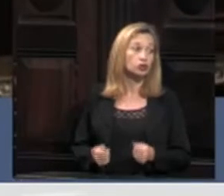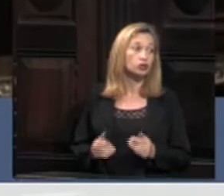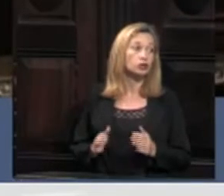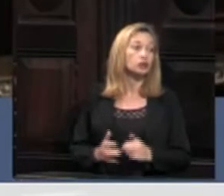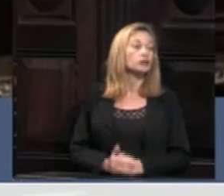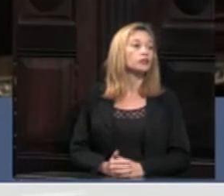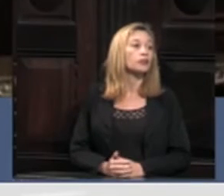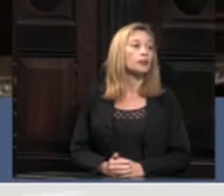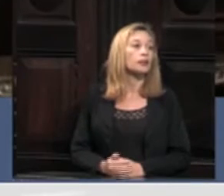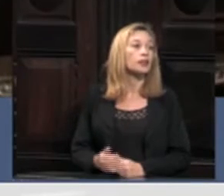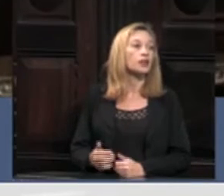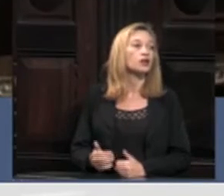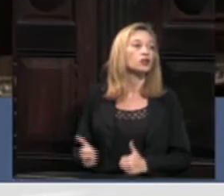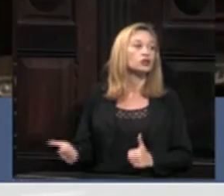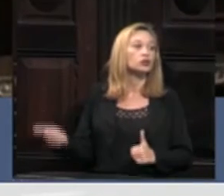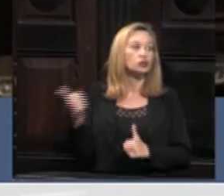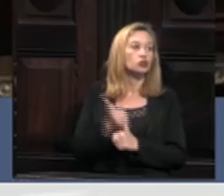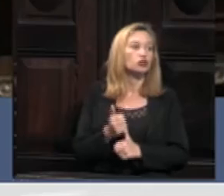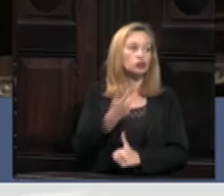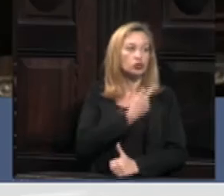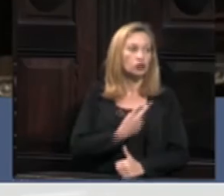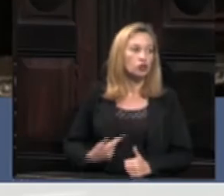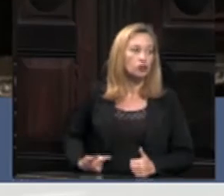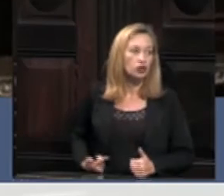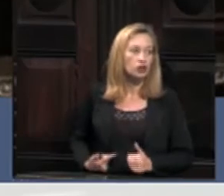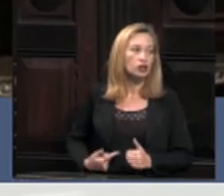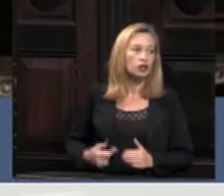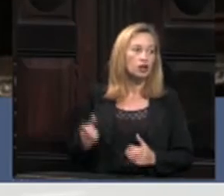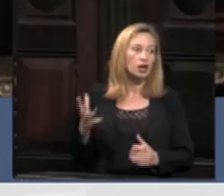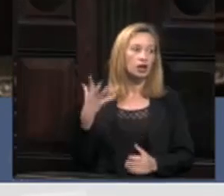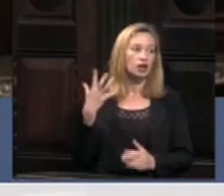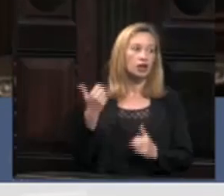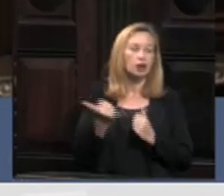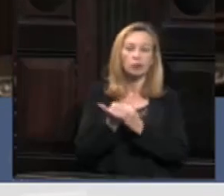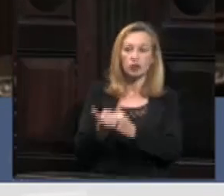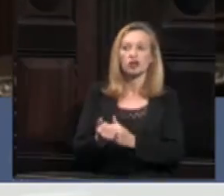que vai assumir, então, apoiar a derrubada desse veto. Muito obrigado, senhor presidente.